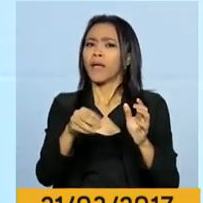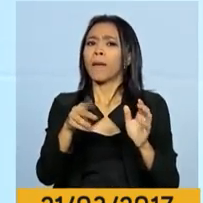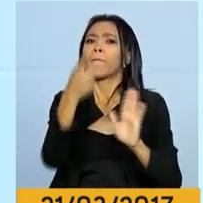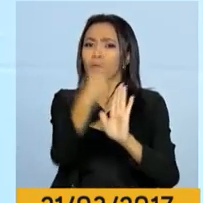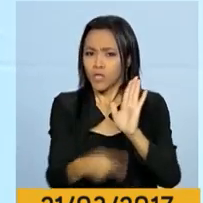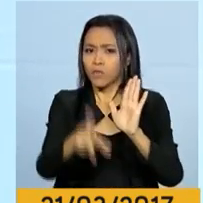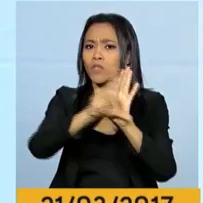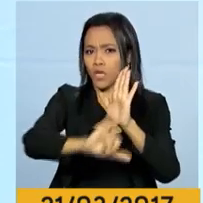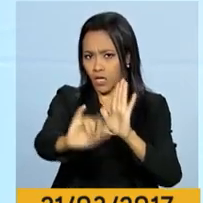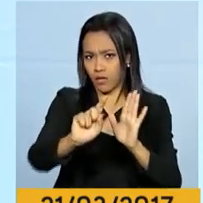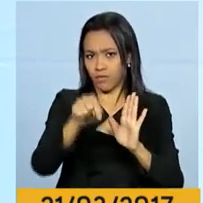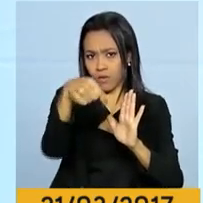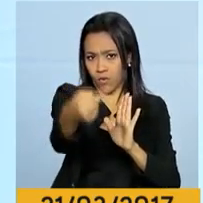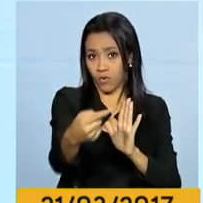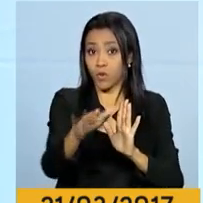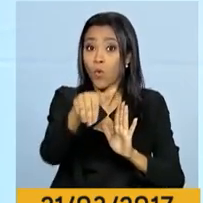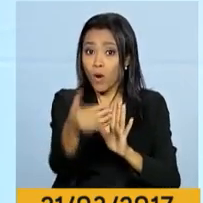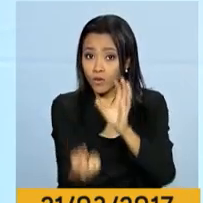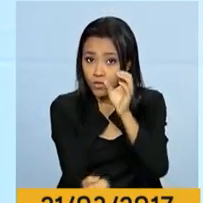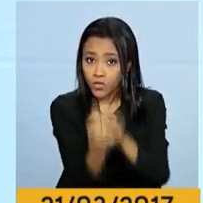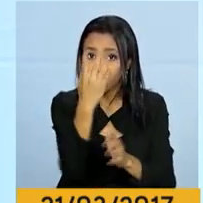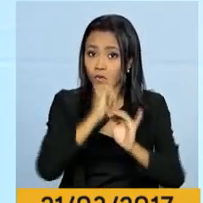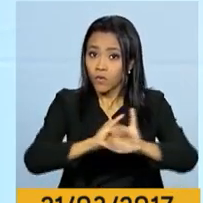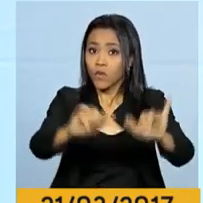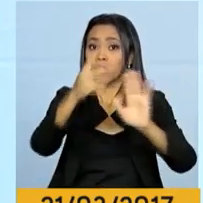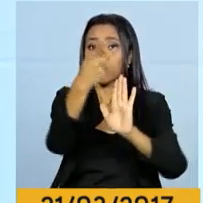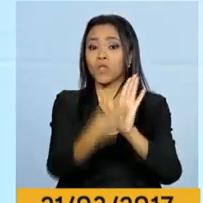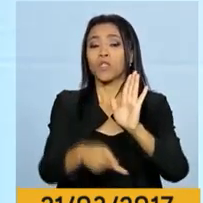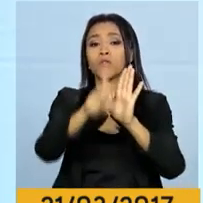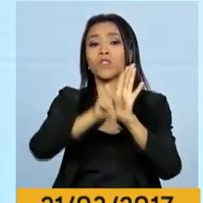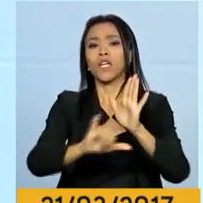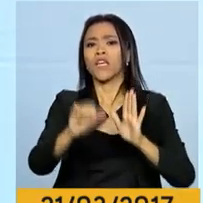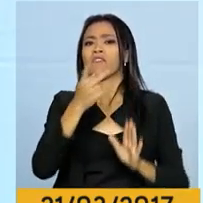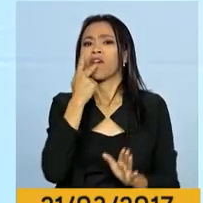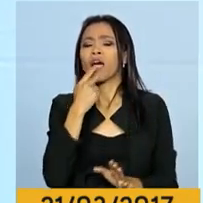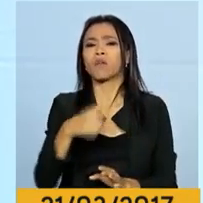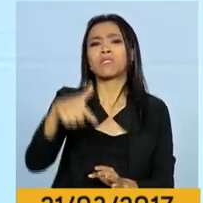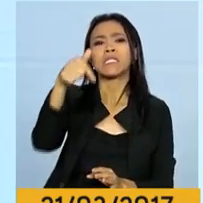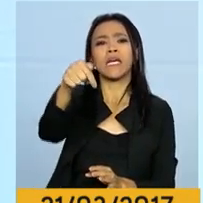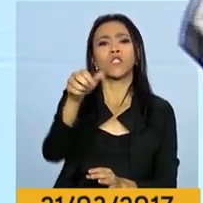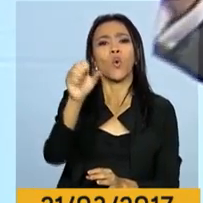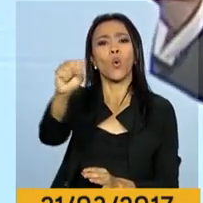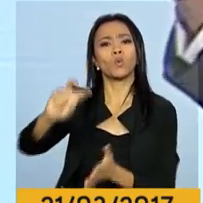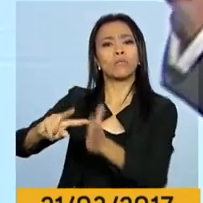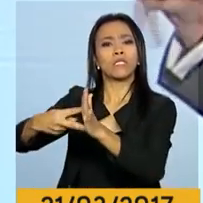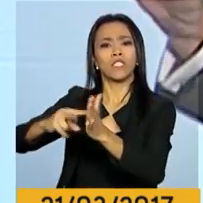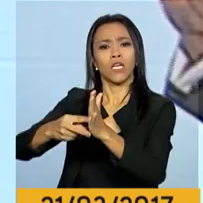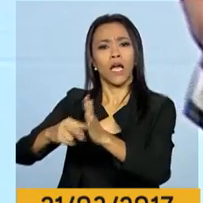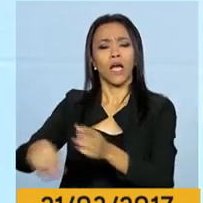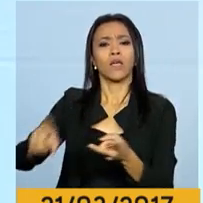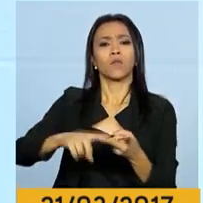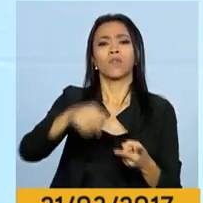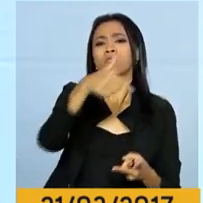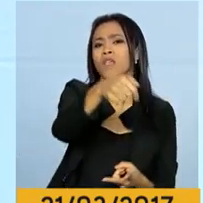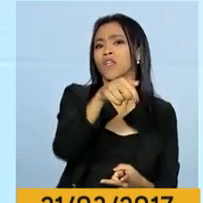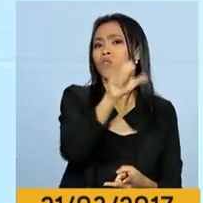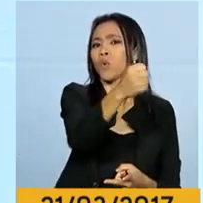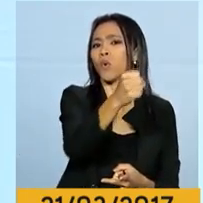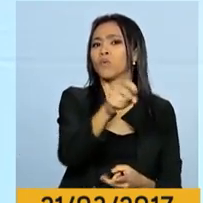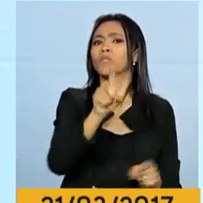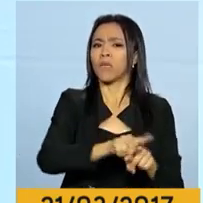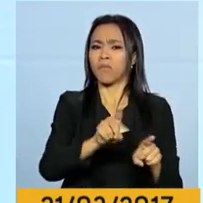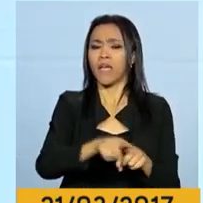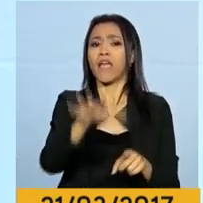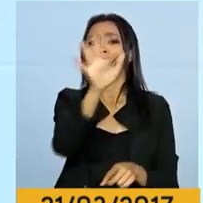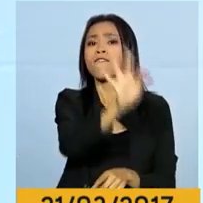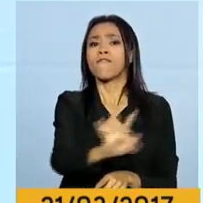lei, quando lançamos esse projeto de lei, falaram 7 ou 8 sindicalistas e uns 7 ou 8 representantes de federações de